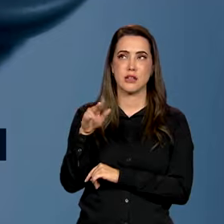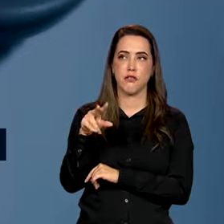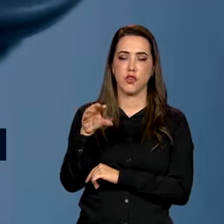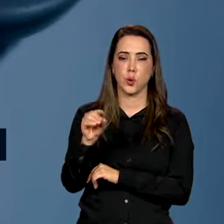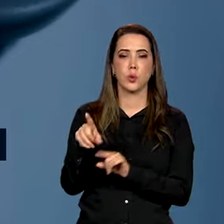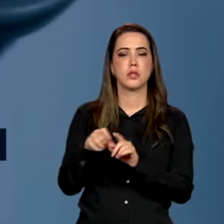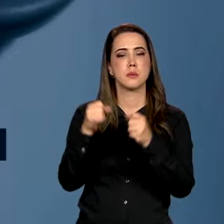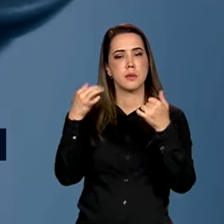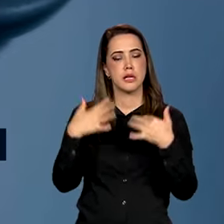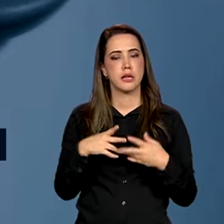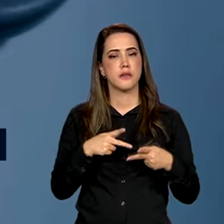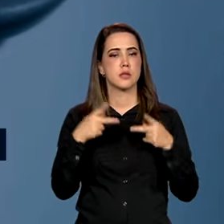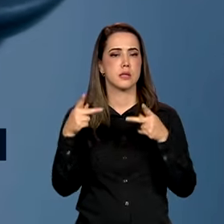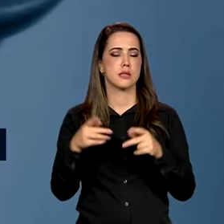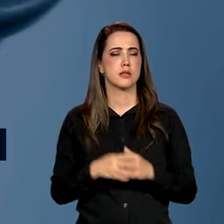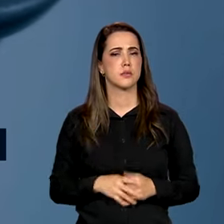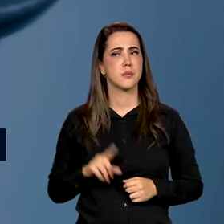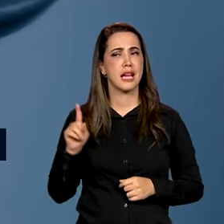a visita